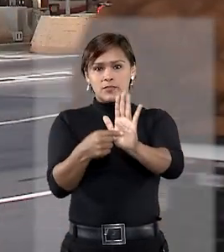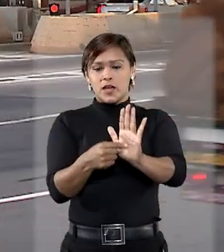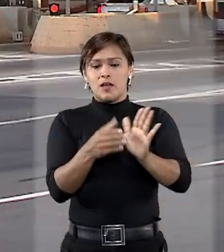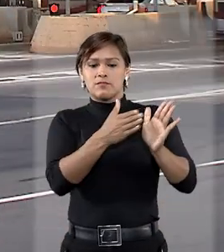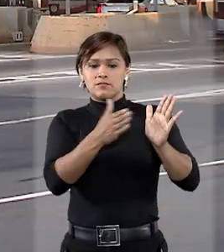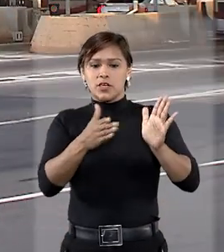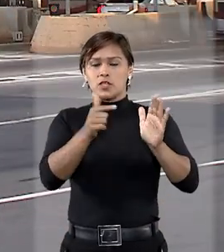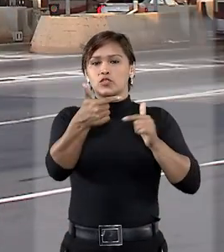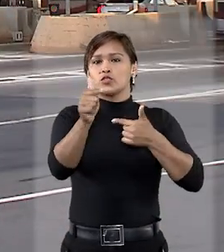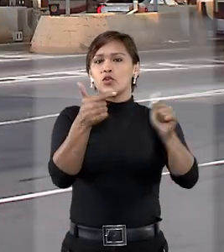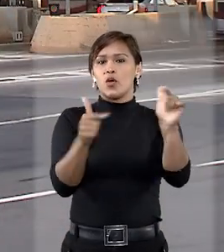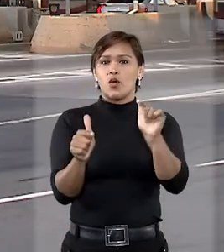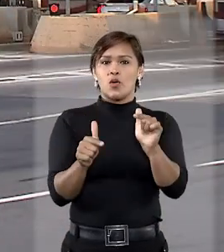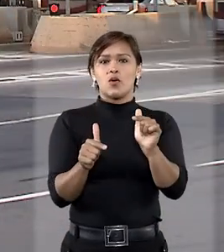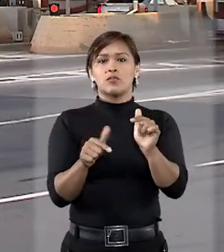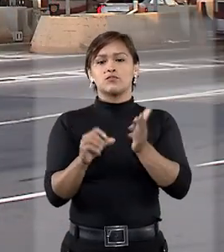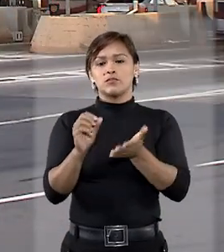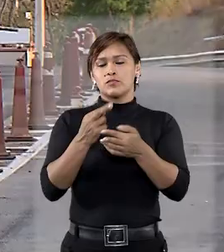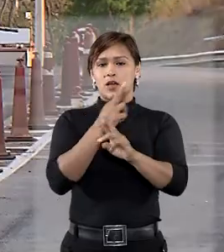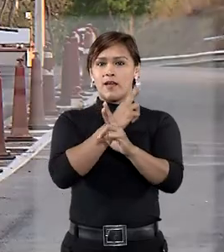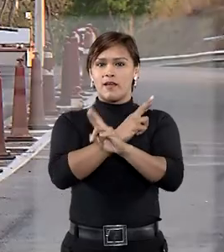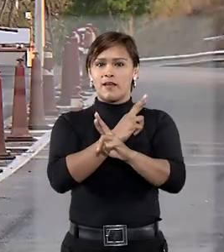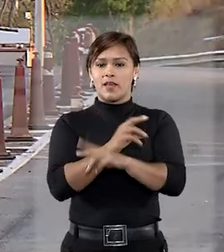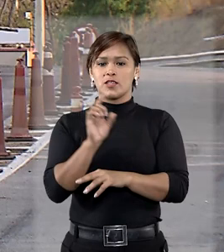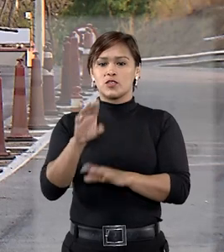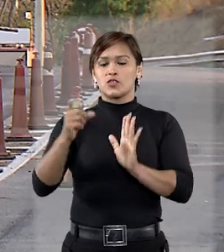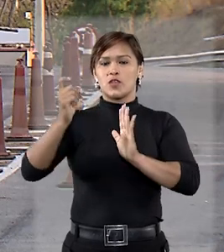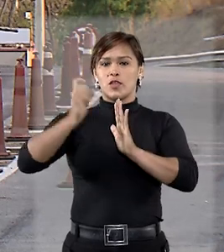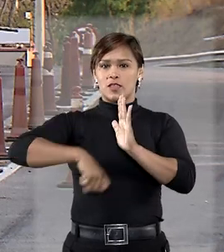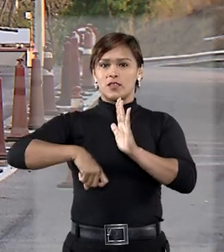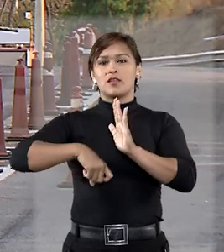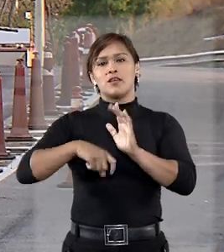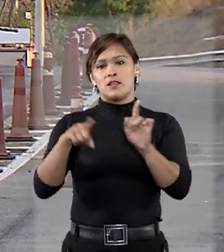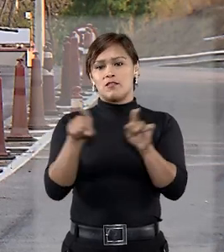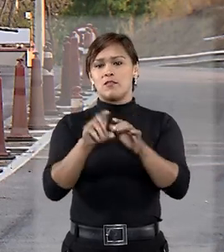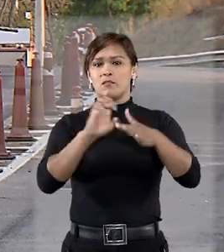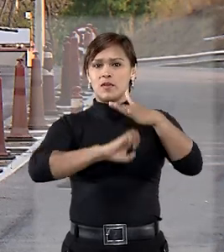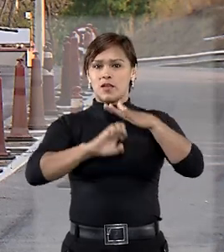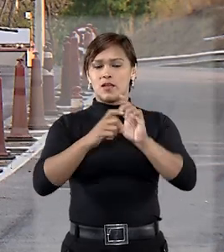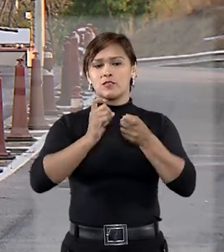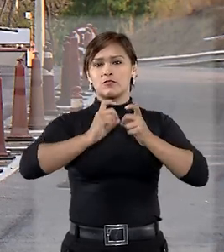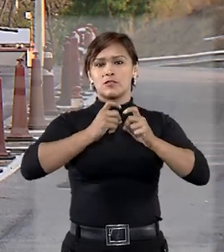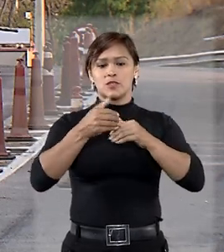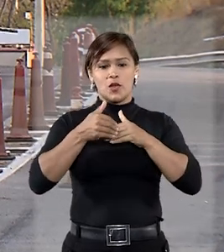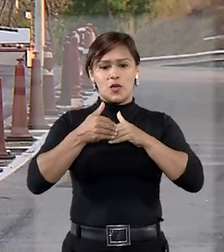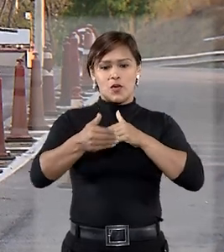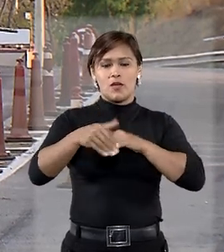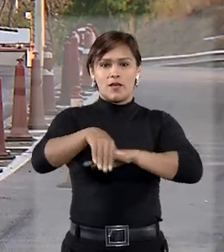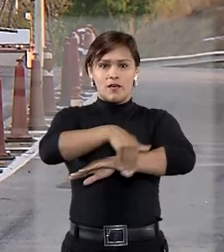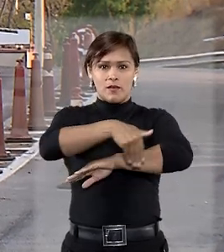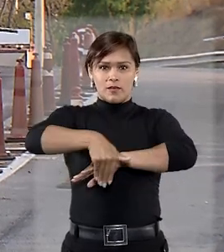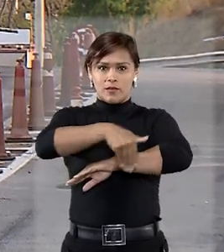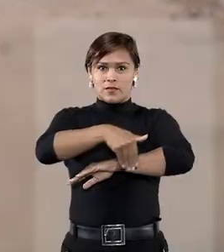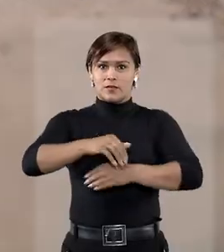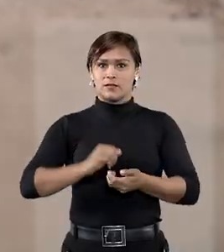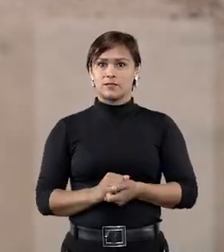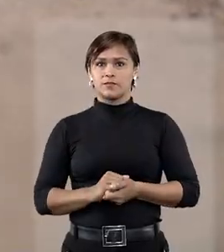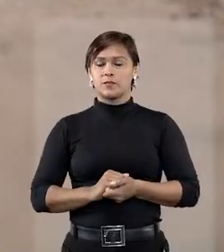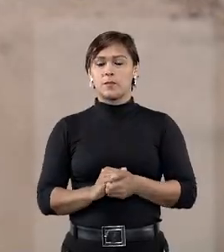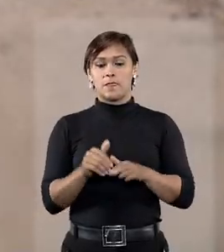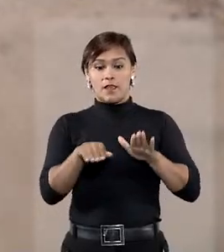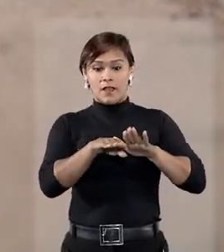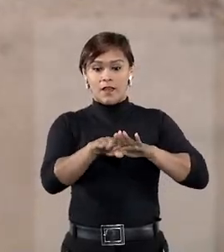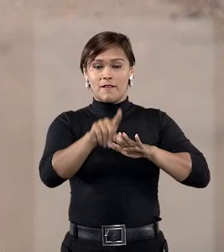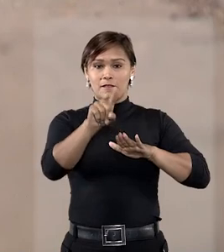a previsão de outras fontes de receita, além da tarifa, para a concessionária administradora da rodovia. A faixa